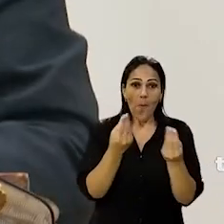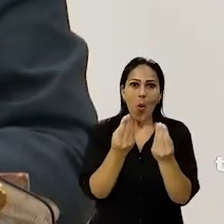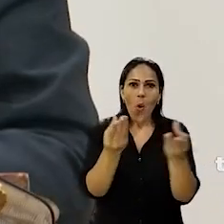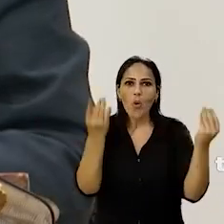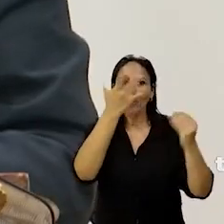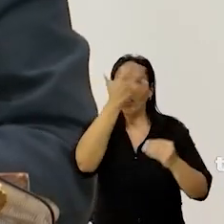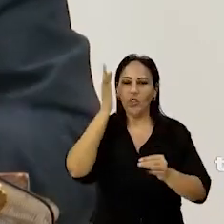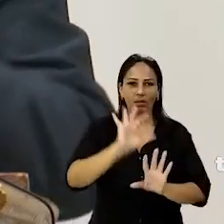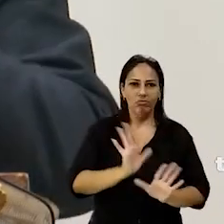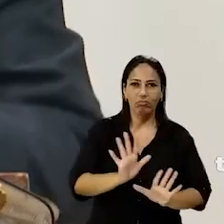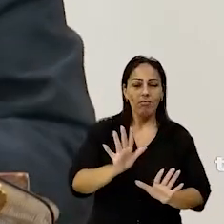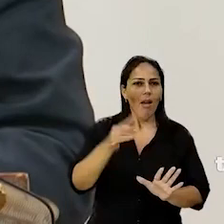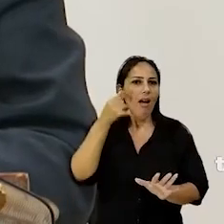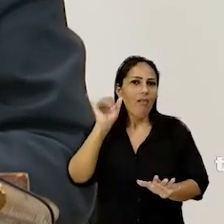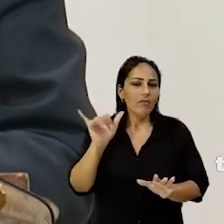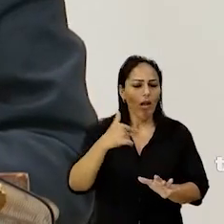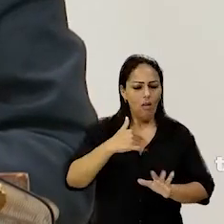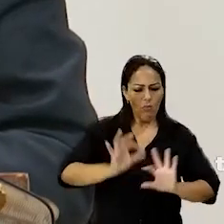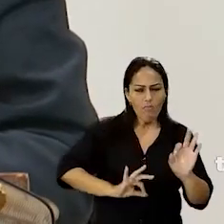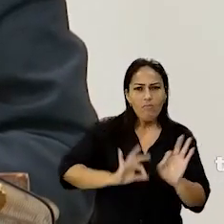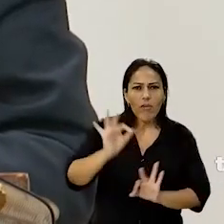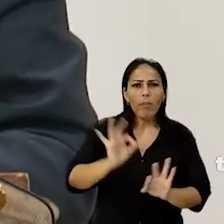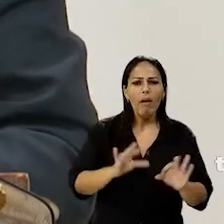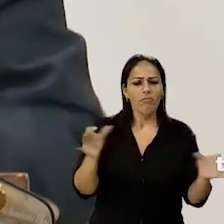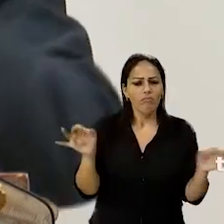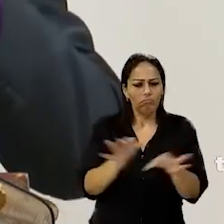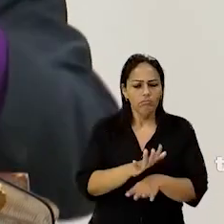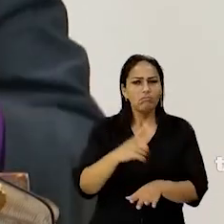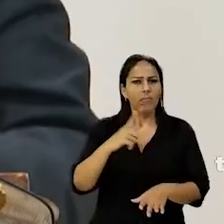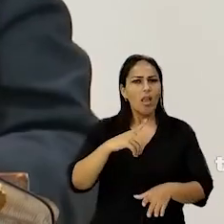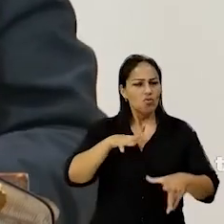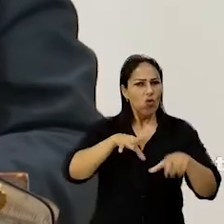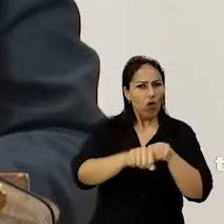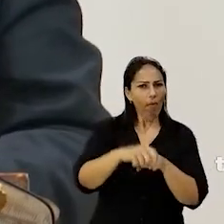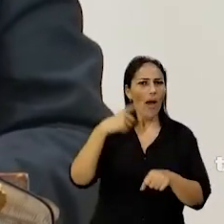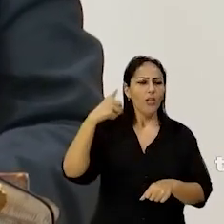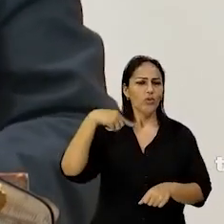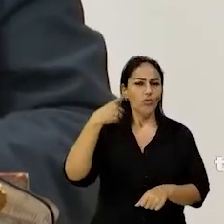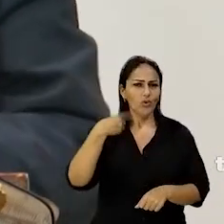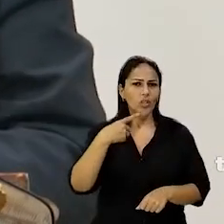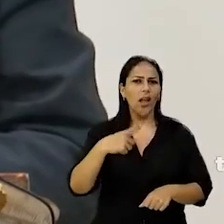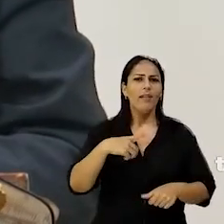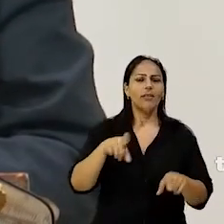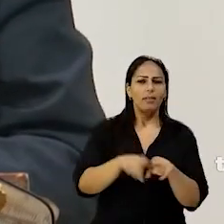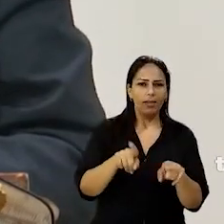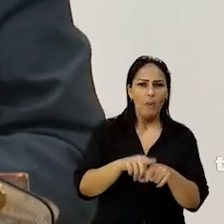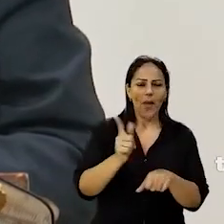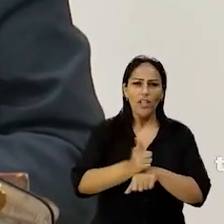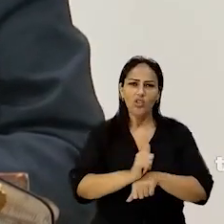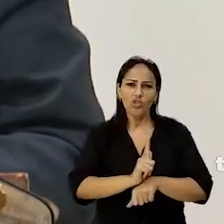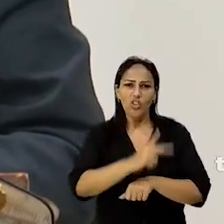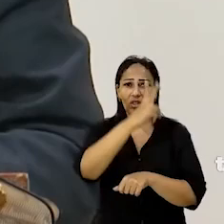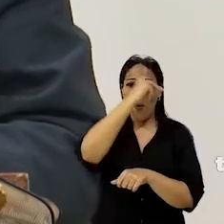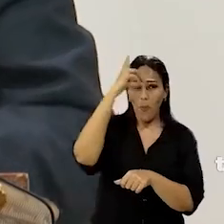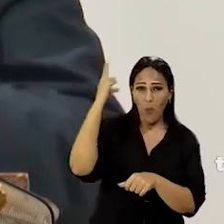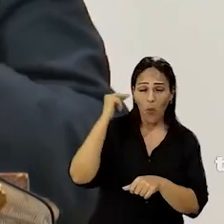para discutir a nossa cidade. Eu me preparei para ser prefeito de Caicó. Sou formado em Direito, em Gestão Pública com mestrado na